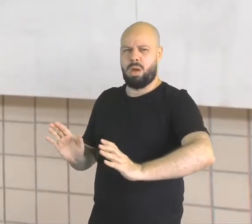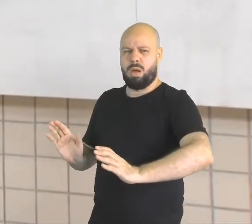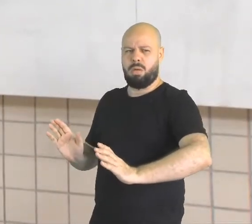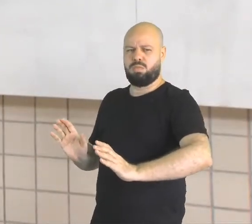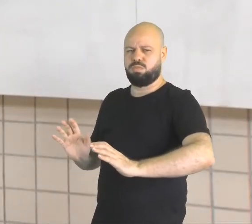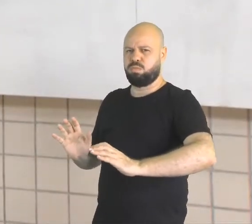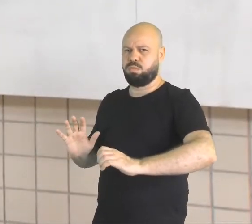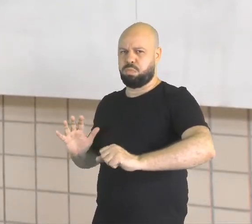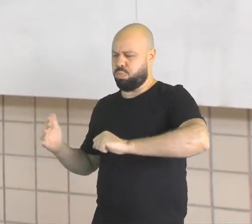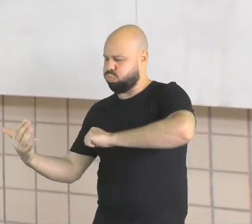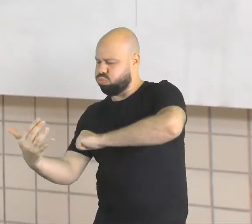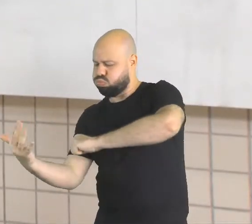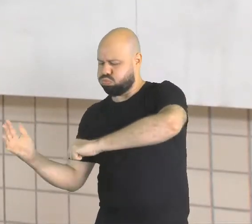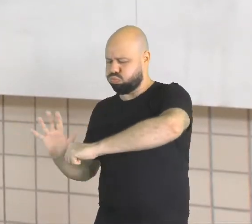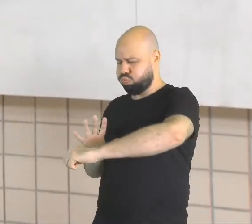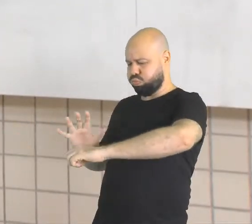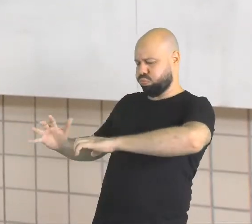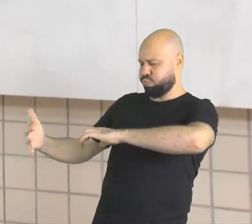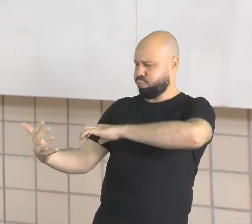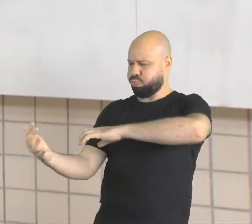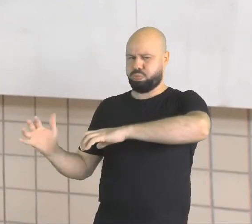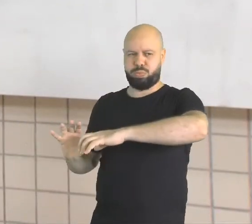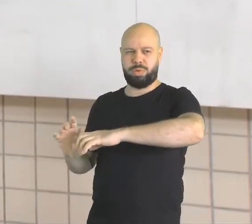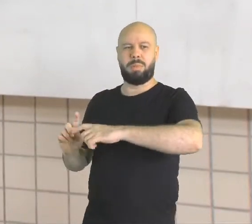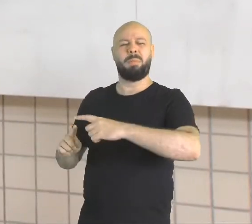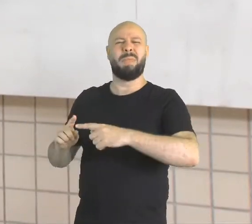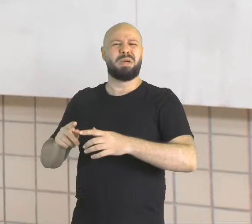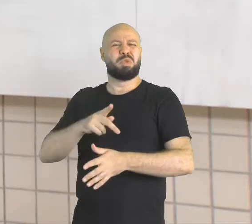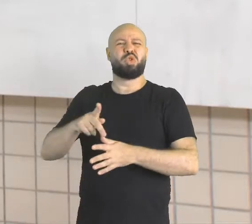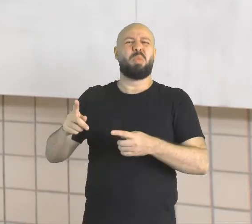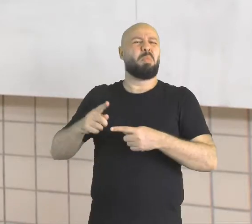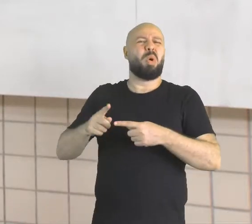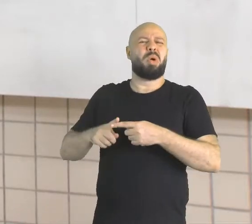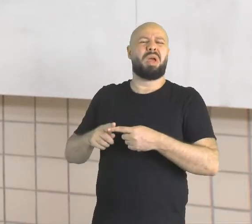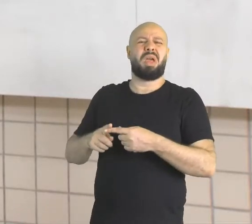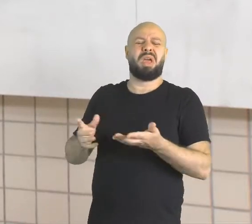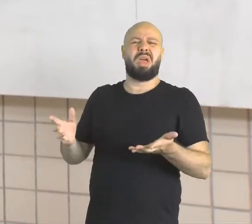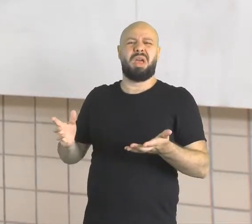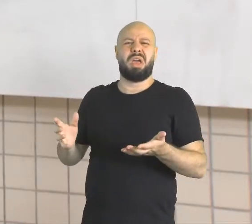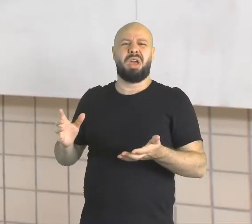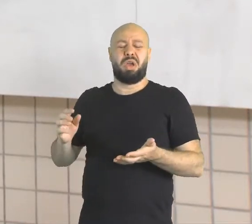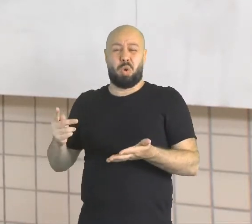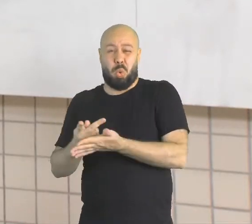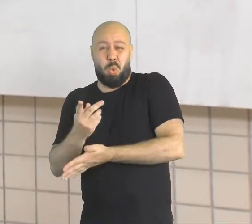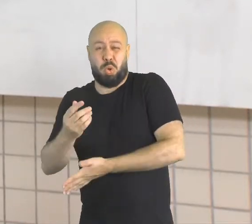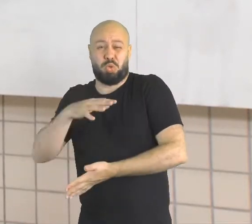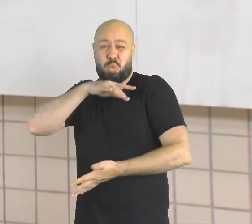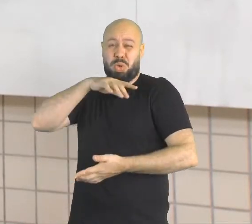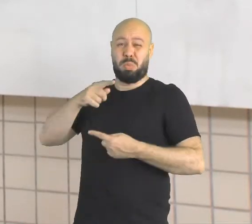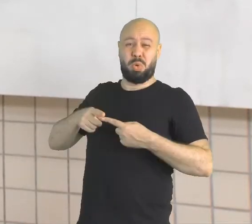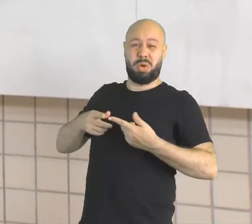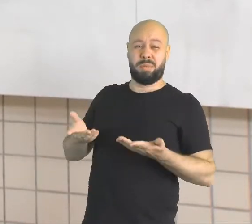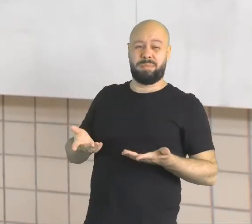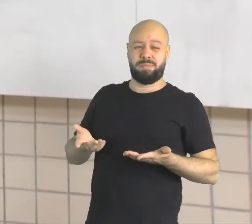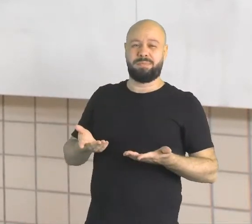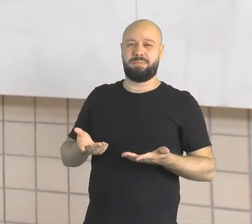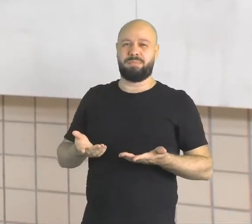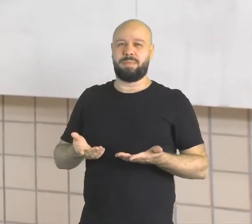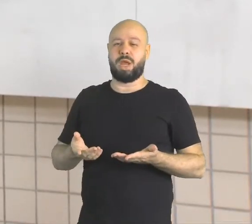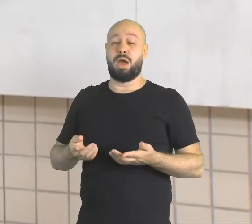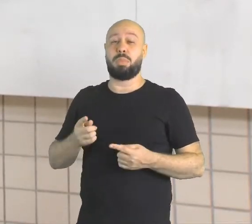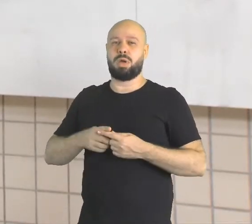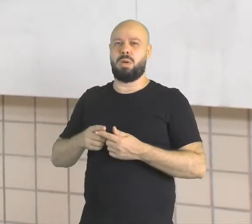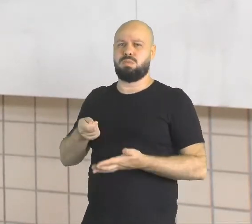Professor, mas por que isso trazia tantas consequências ruins para os nativos? Porque os portugueses impuseram o